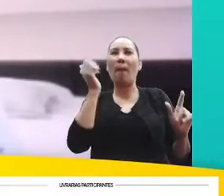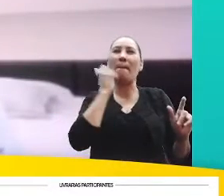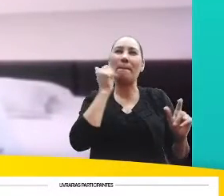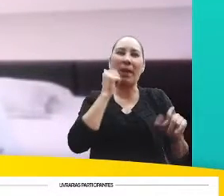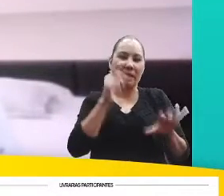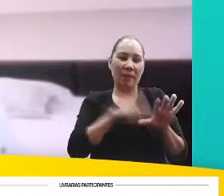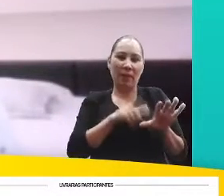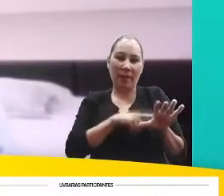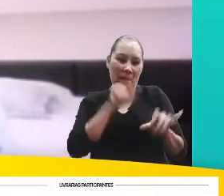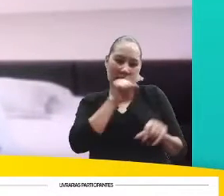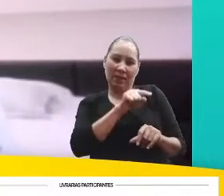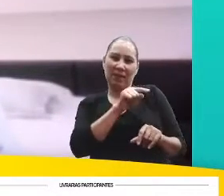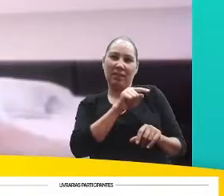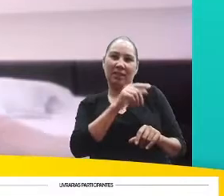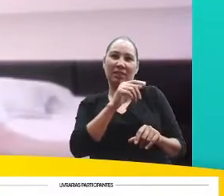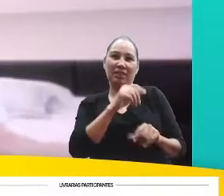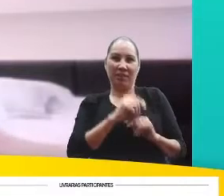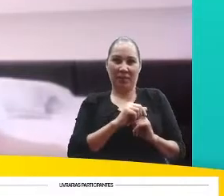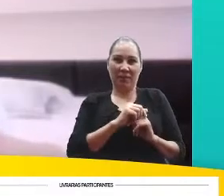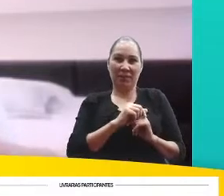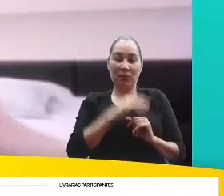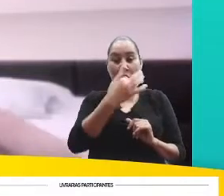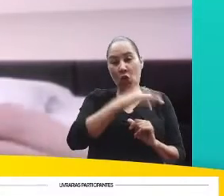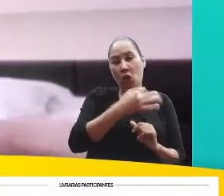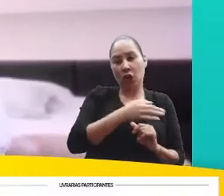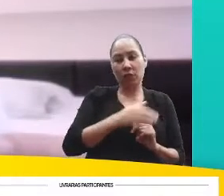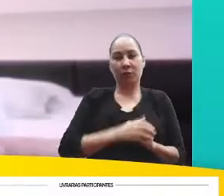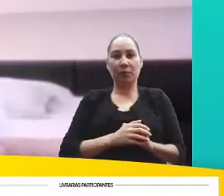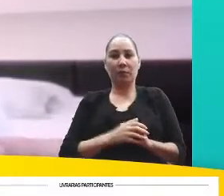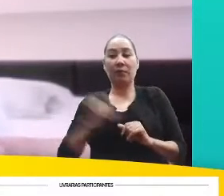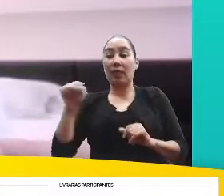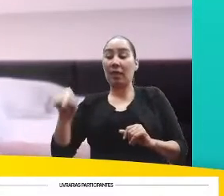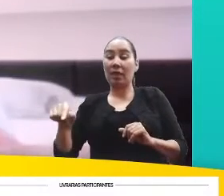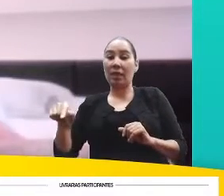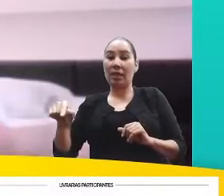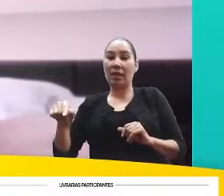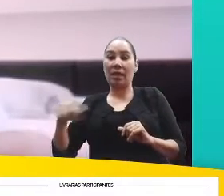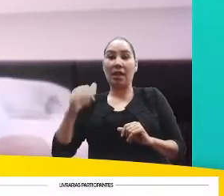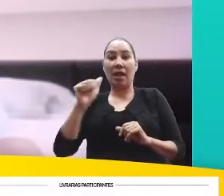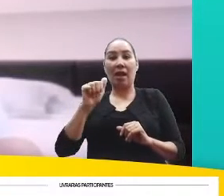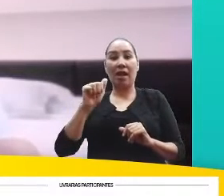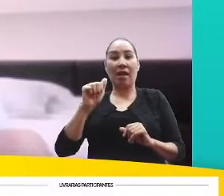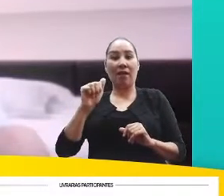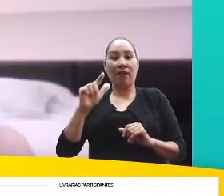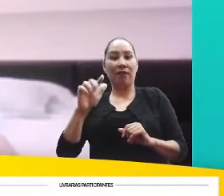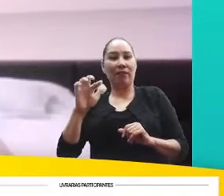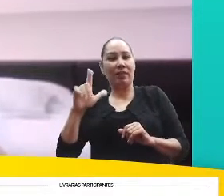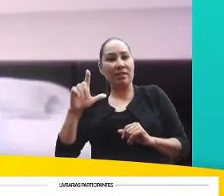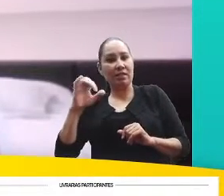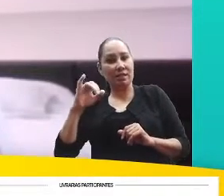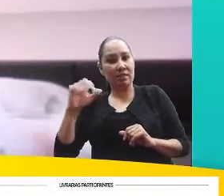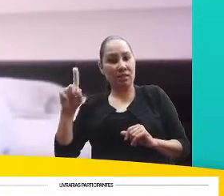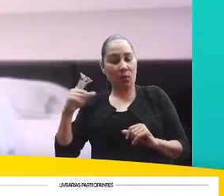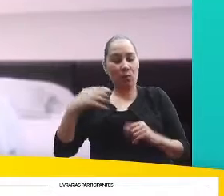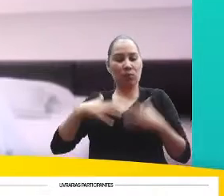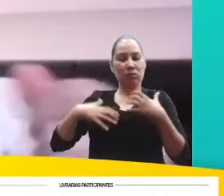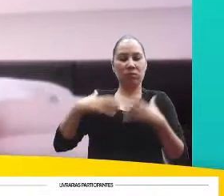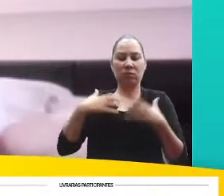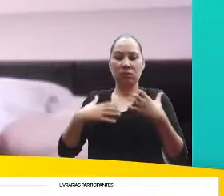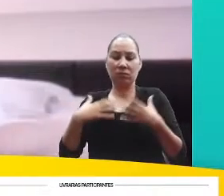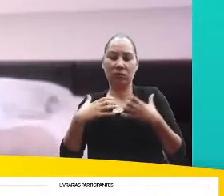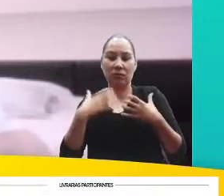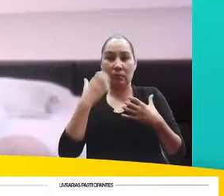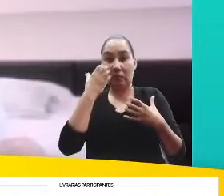nós vamos sentir quando alguém nos trai ou alguém nos fala algo que fere o nosso sentimento. Isso é